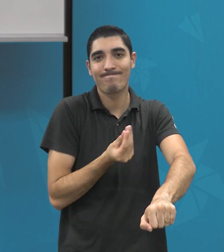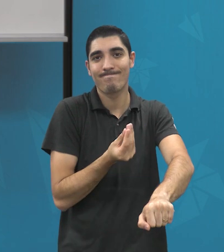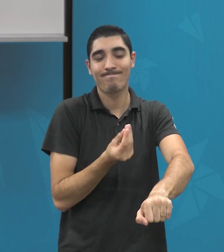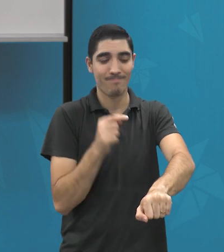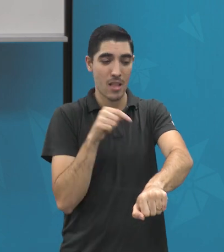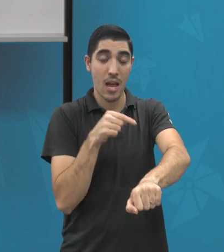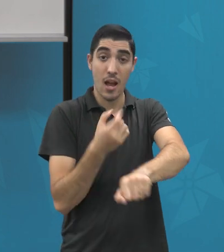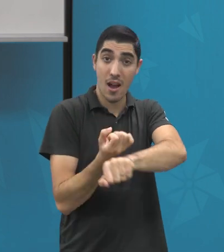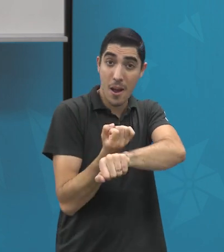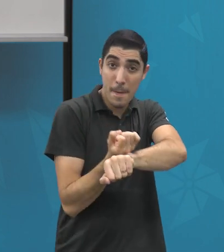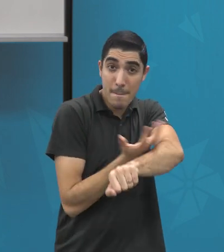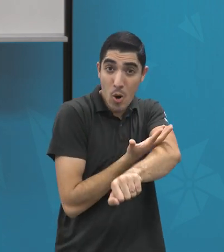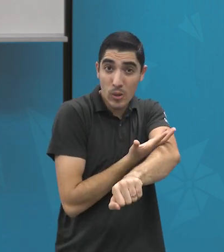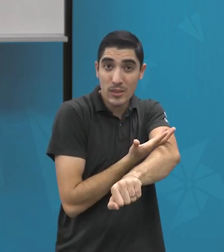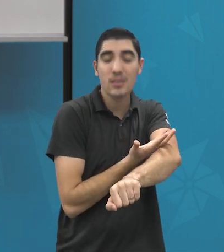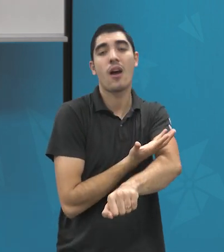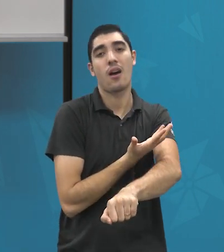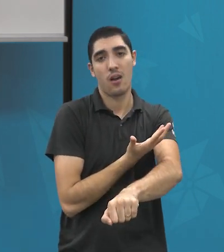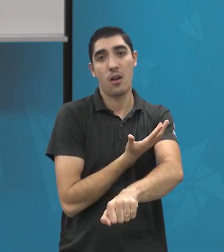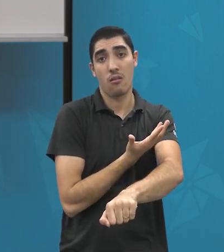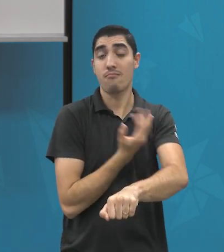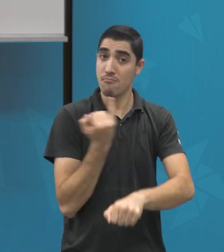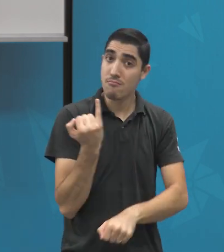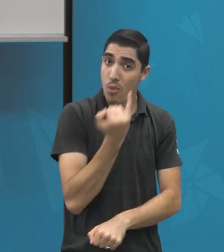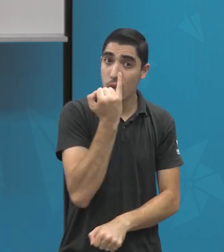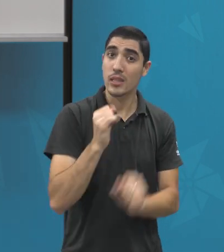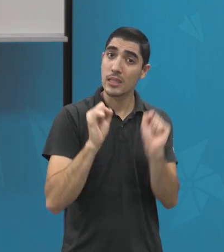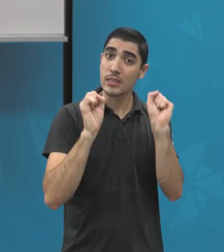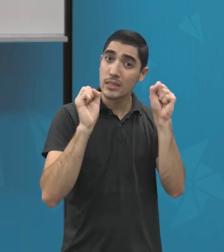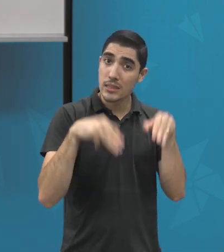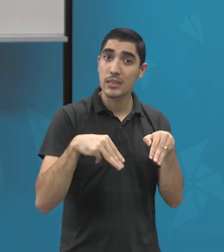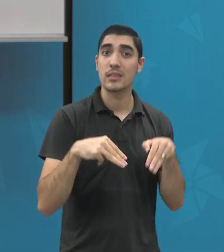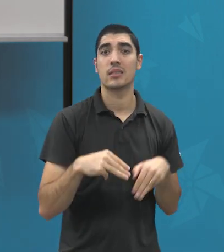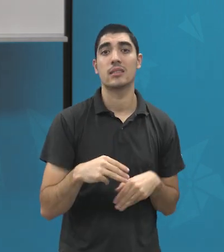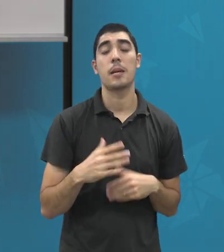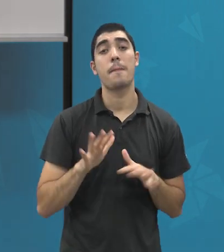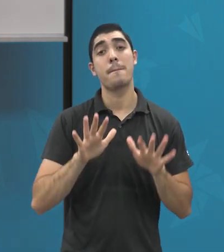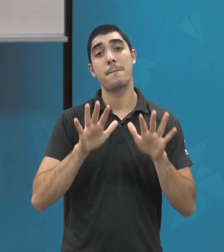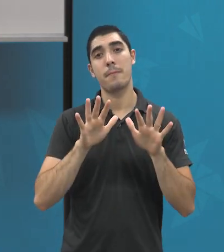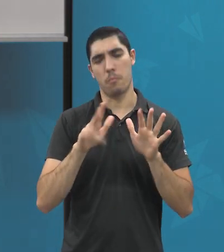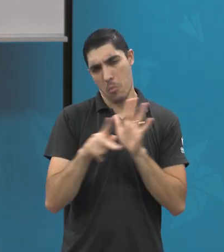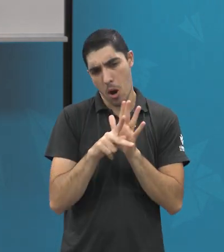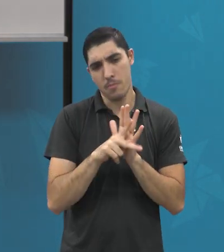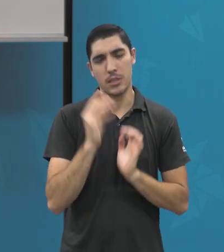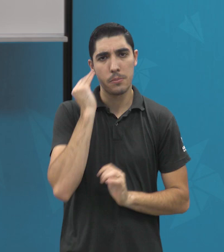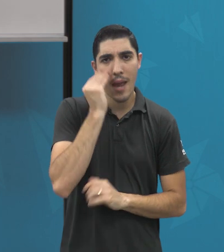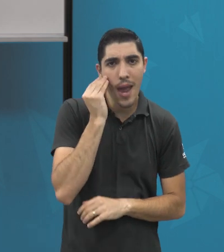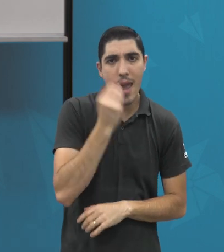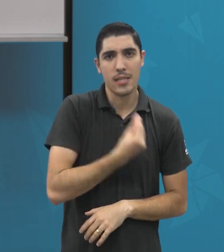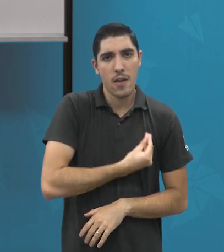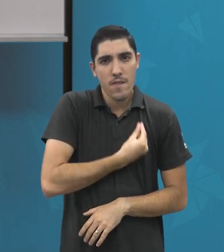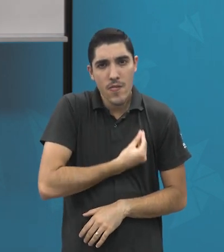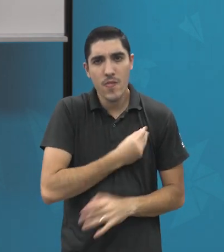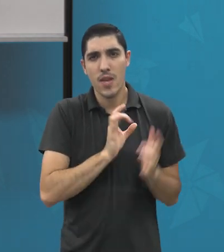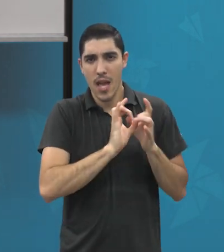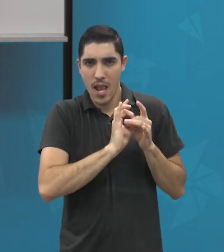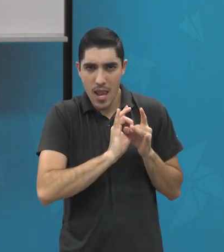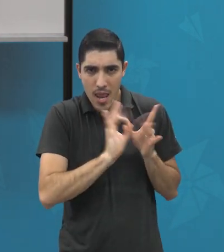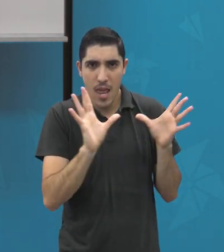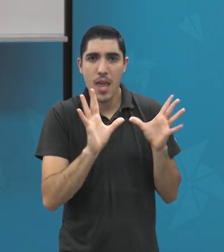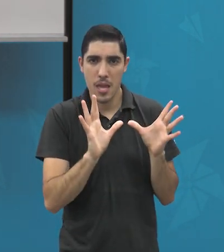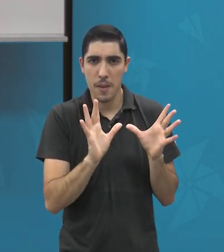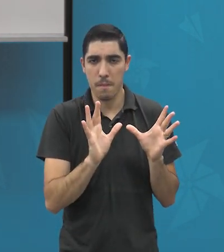vezes elas são um elemento muito importante do ponto de vista dessa vivência da liberdade